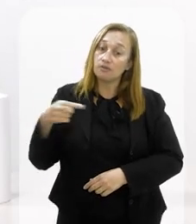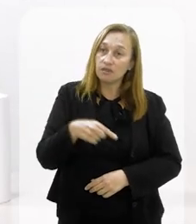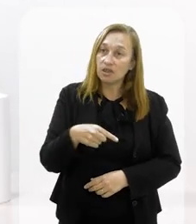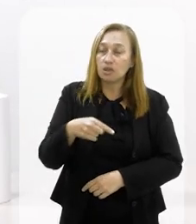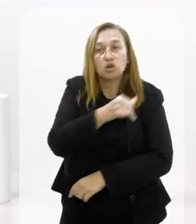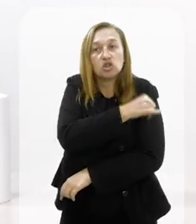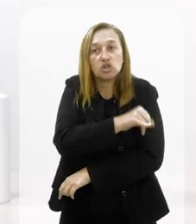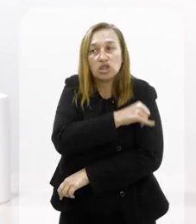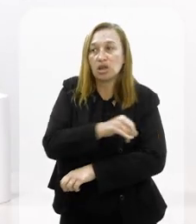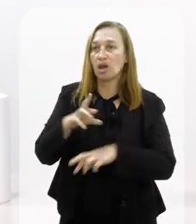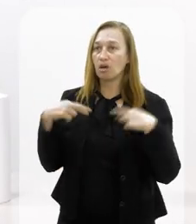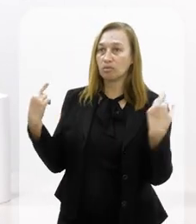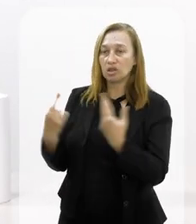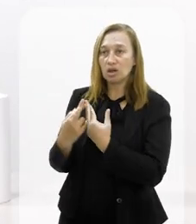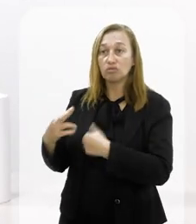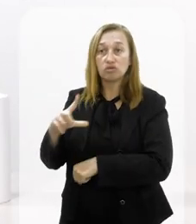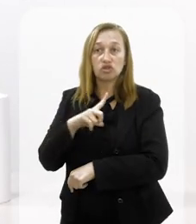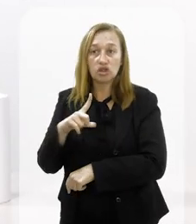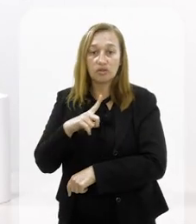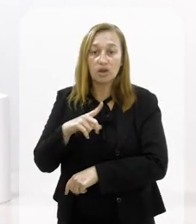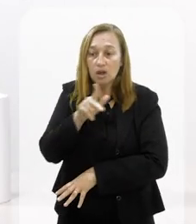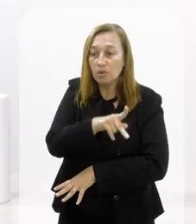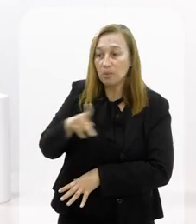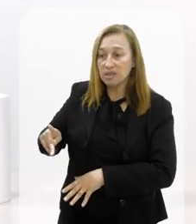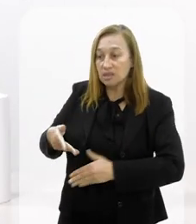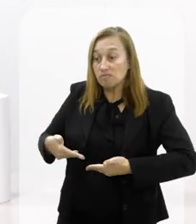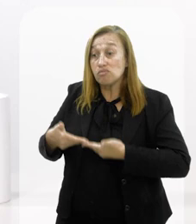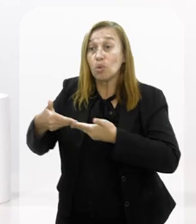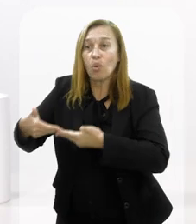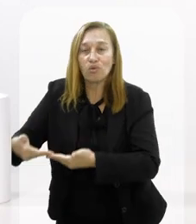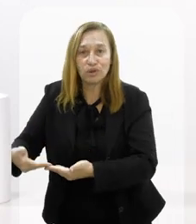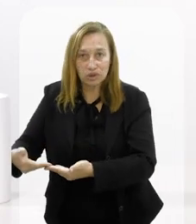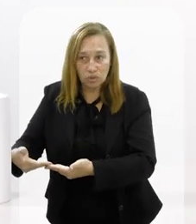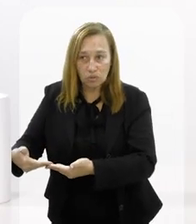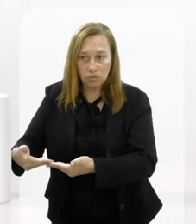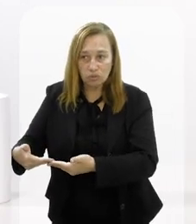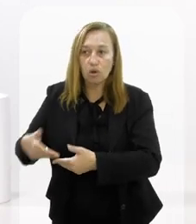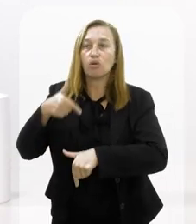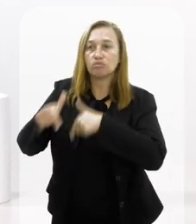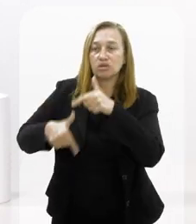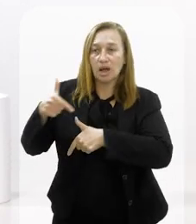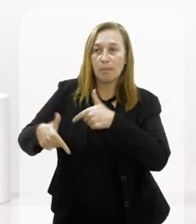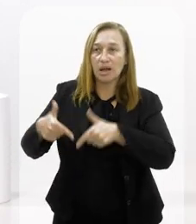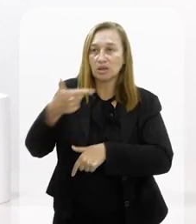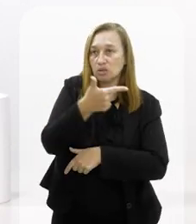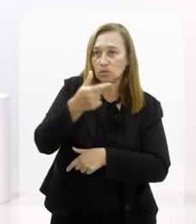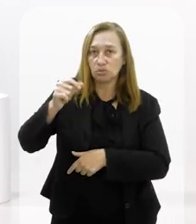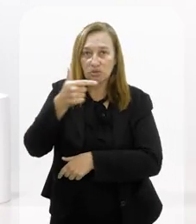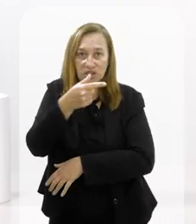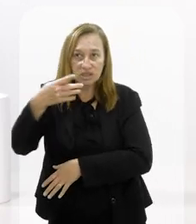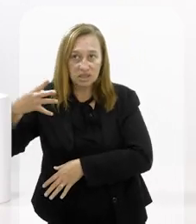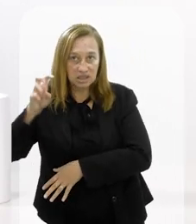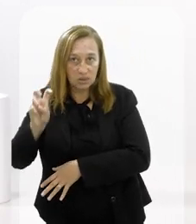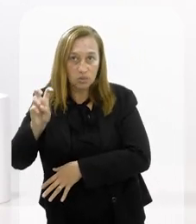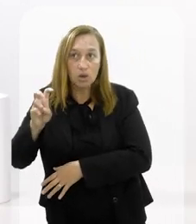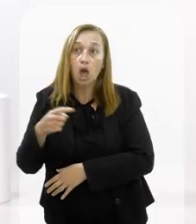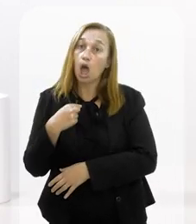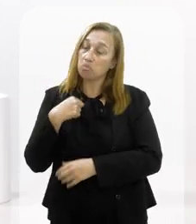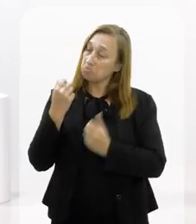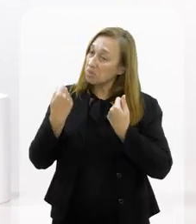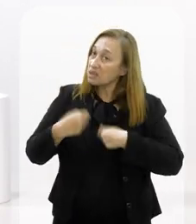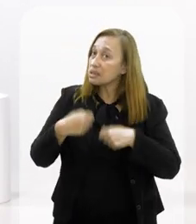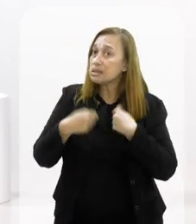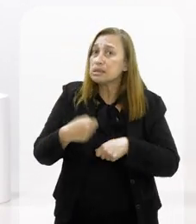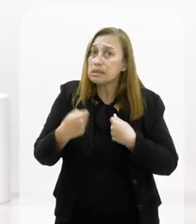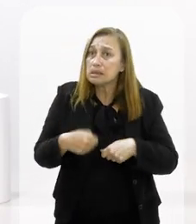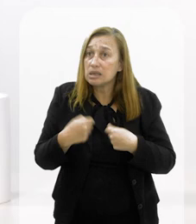e tive uma reunião com eles e nessa reunião o presidente me propôs né a jornada de trabalho de 2025 e